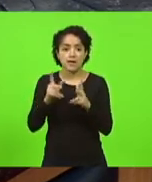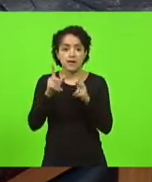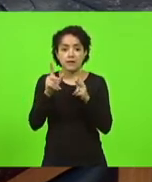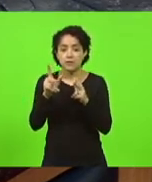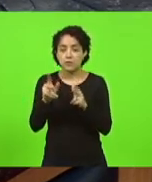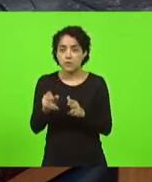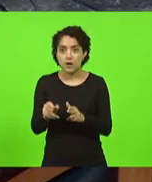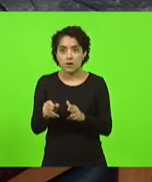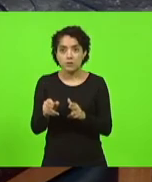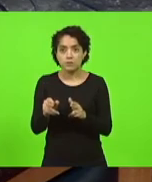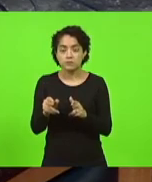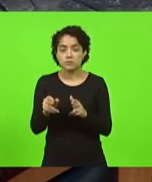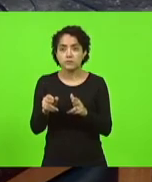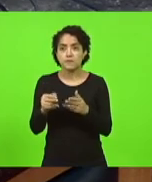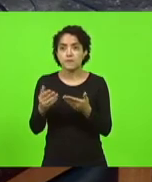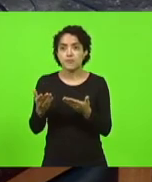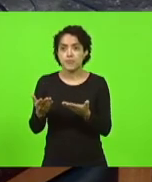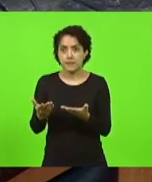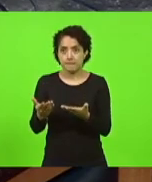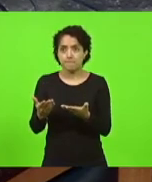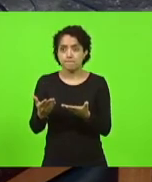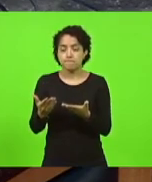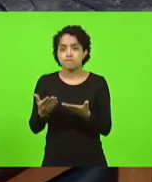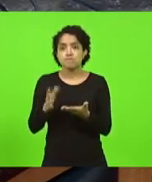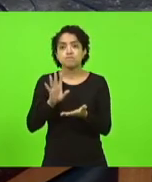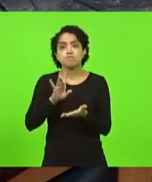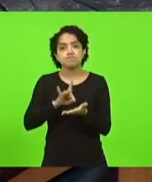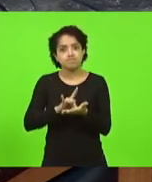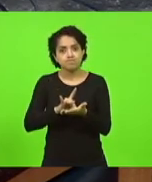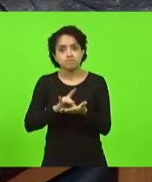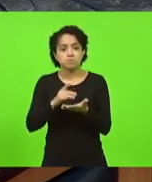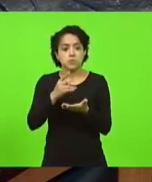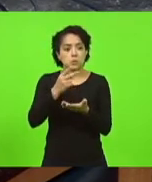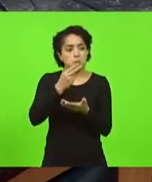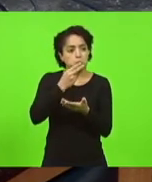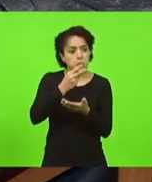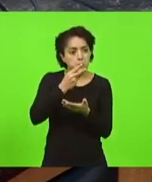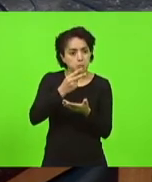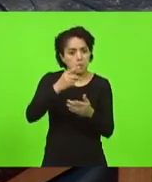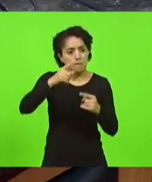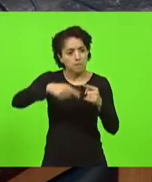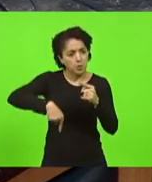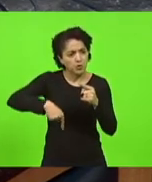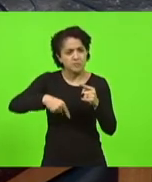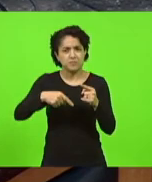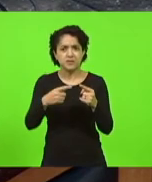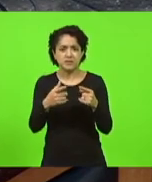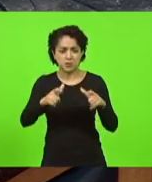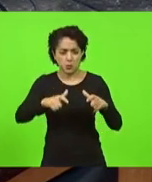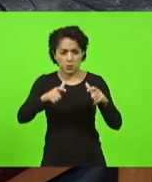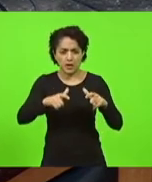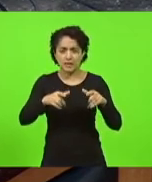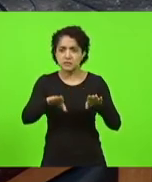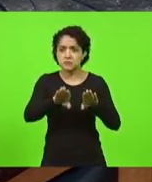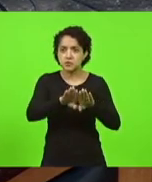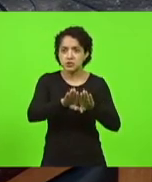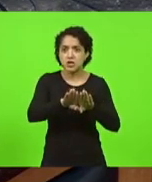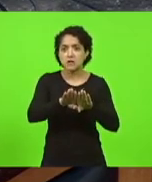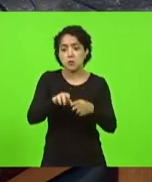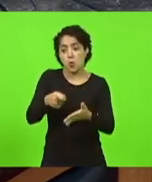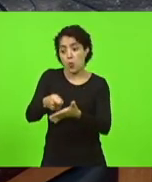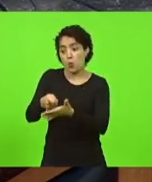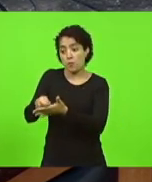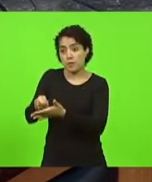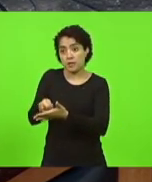torna perfeitamente legítimo proibir o cigarro, né, em locais fechados, obrigar a